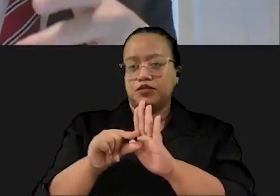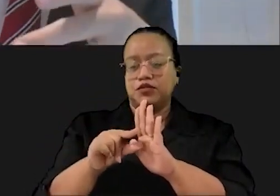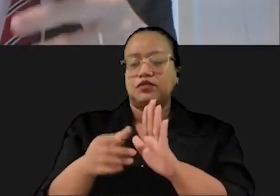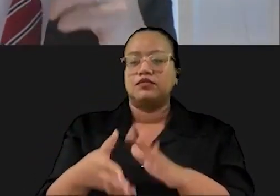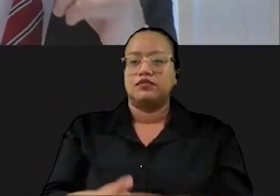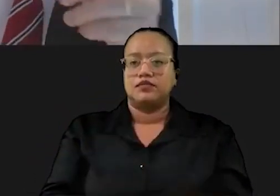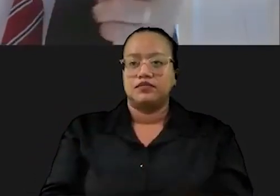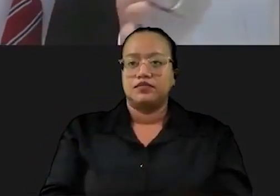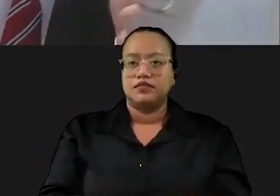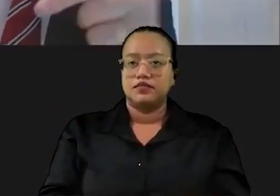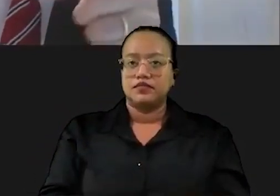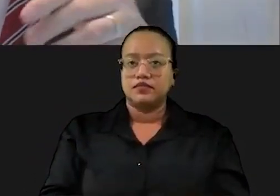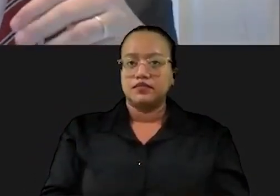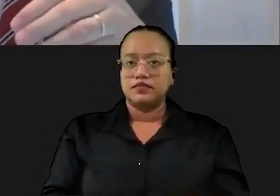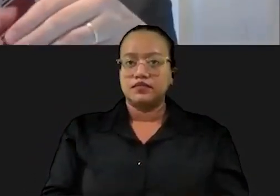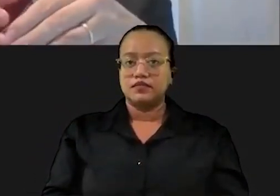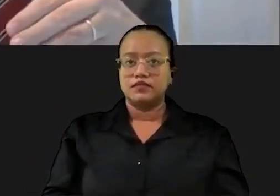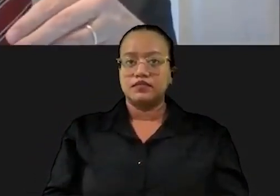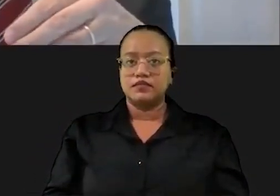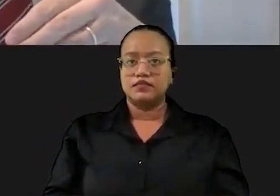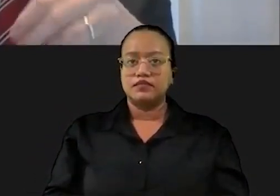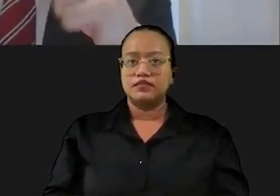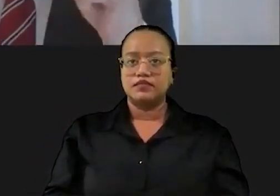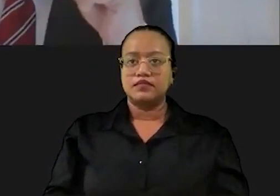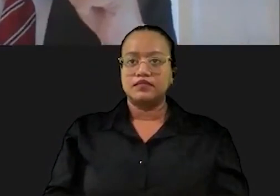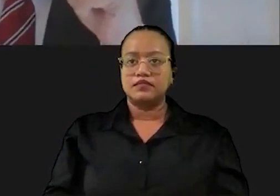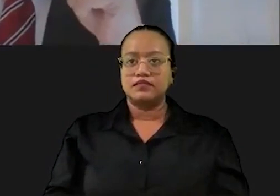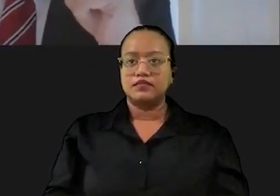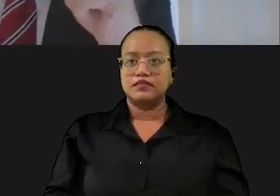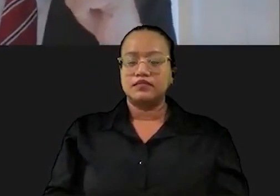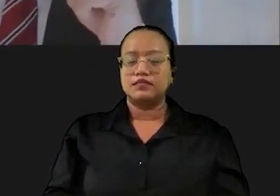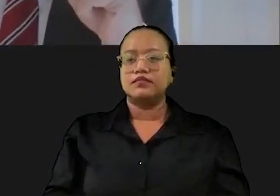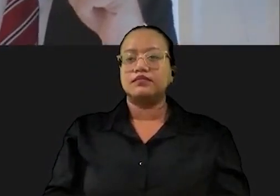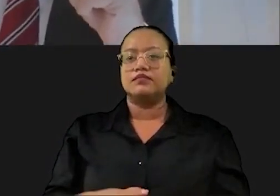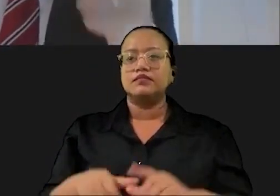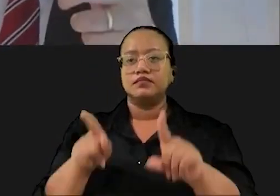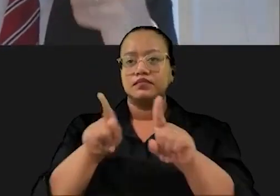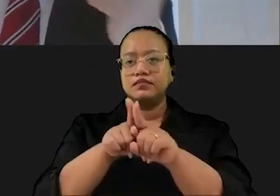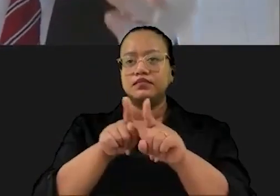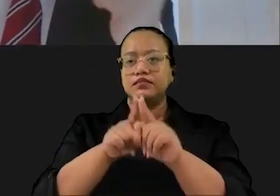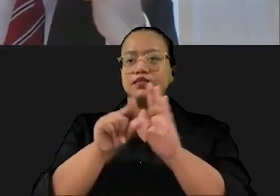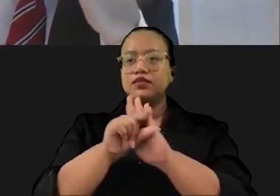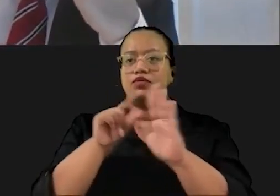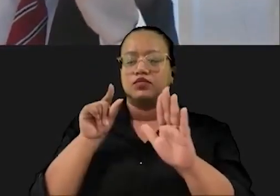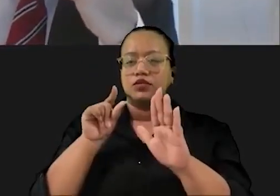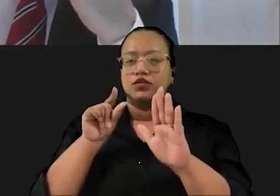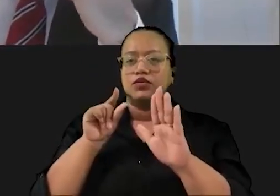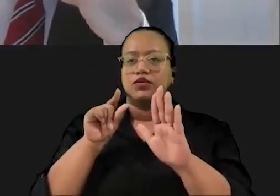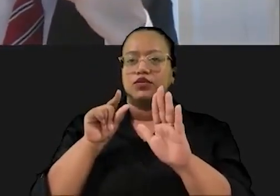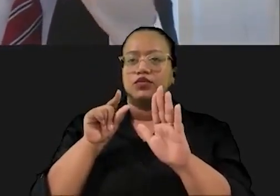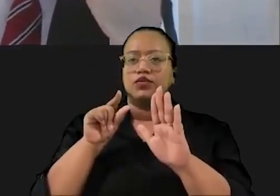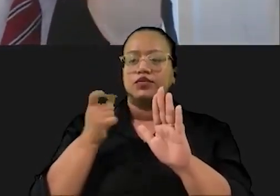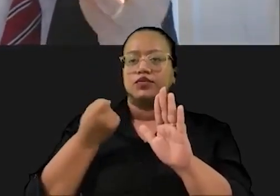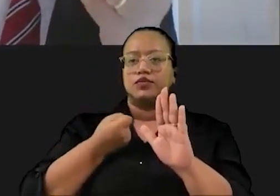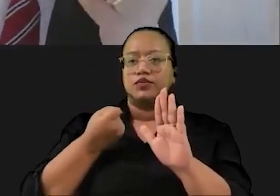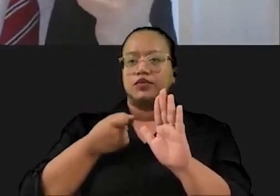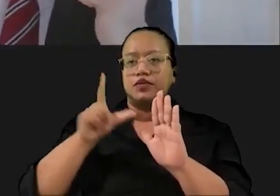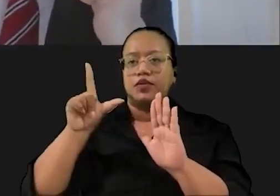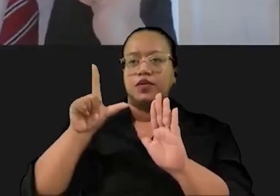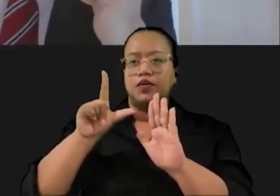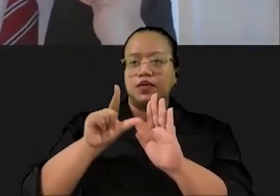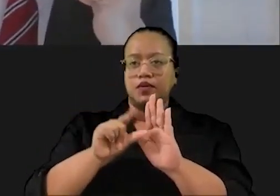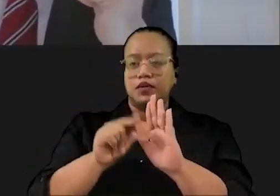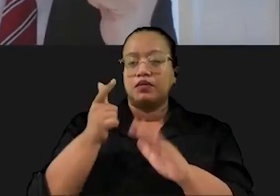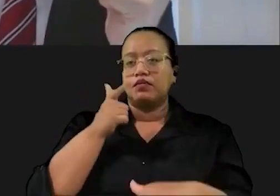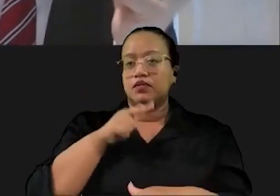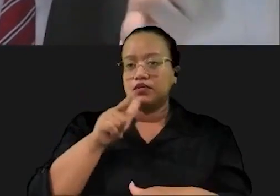acaba inflando o número de processos já na fase de julgamento. Mais um efeito daquilo que o Dr. Caio mencionou, né, no funcionamento